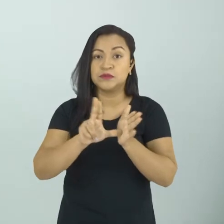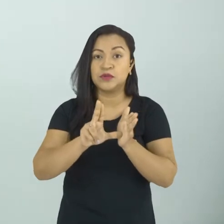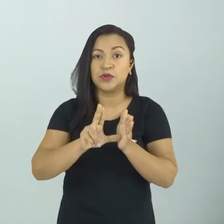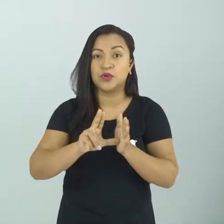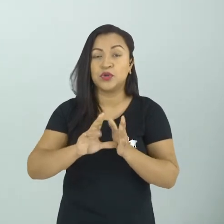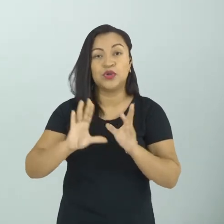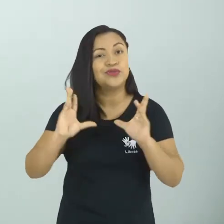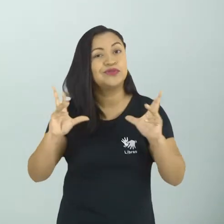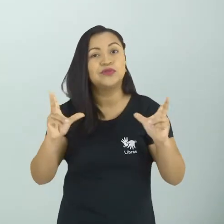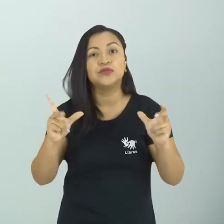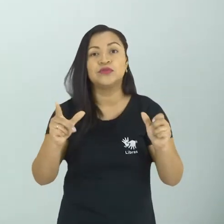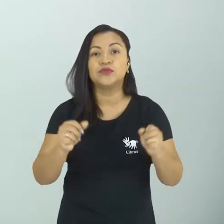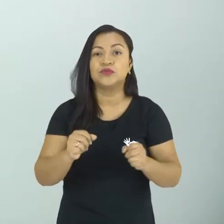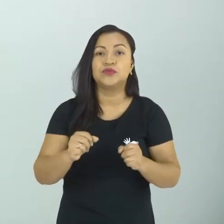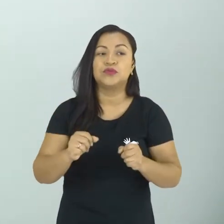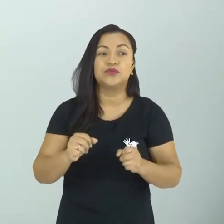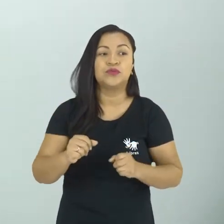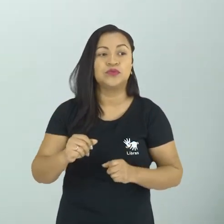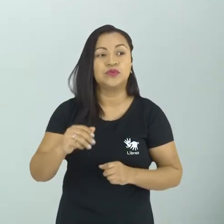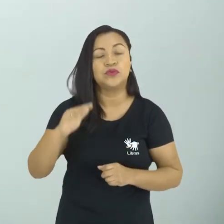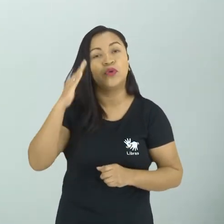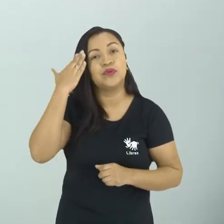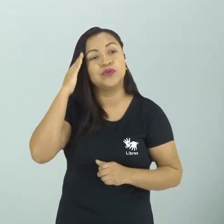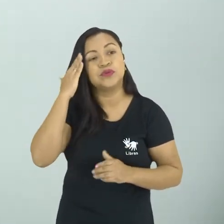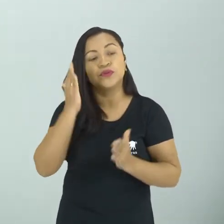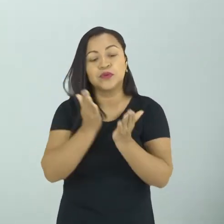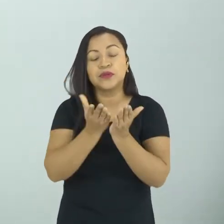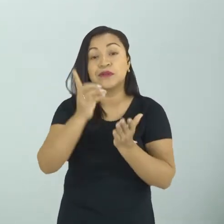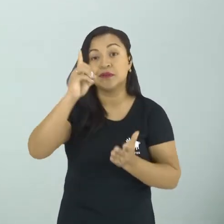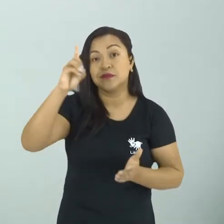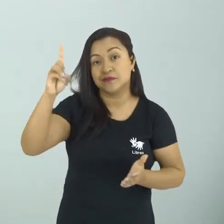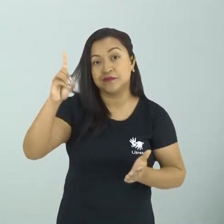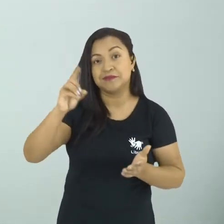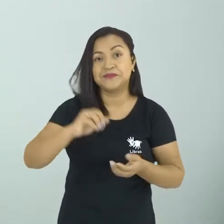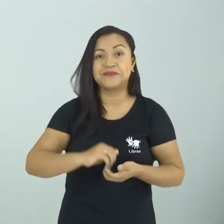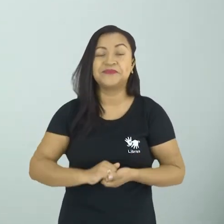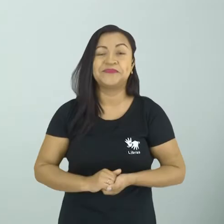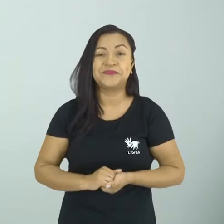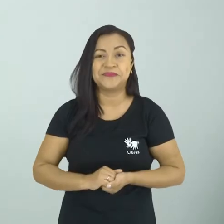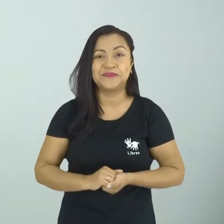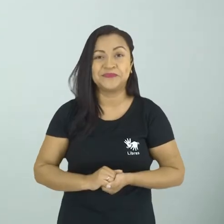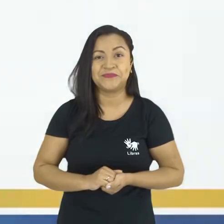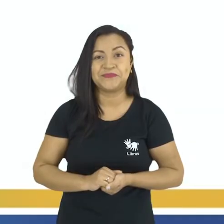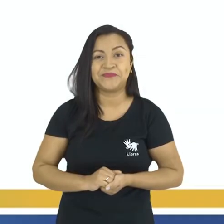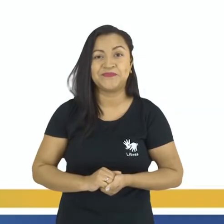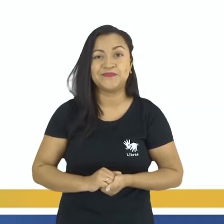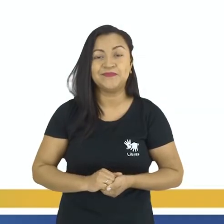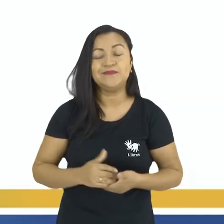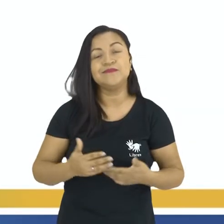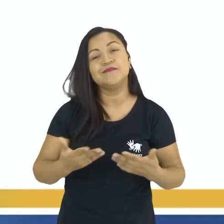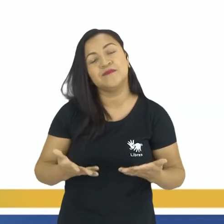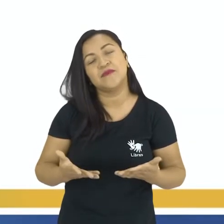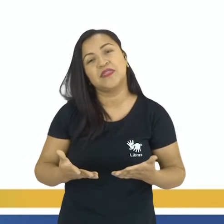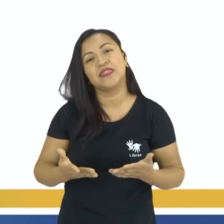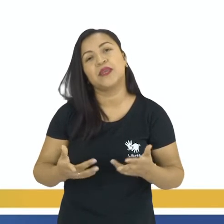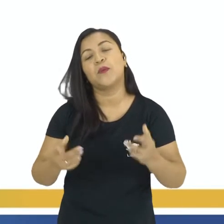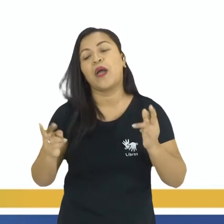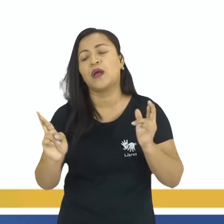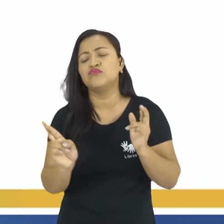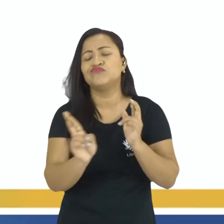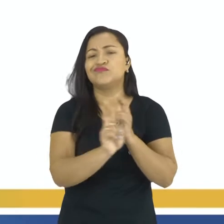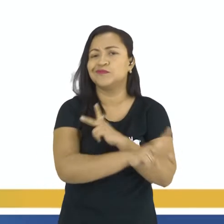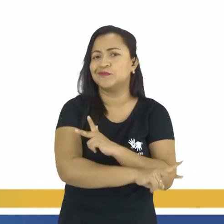cristão poderia interpretar a Bíblia, tá bom? A leitura bíblica. Gente, então a